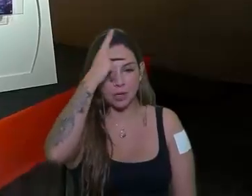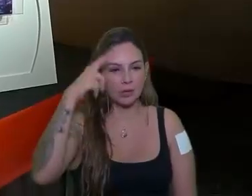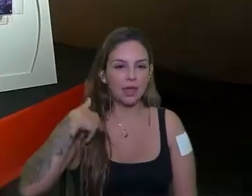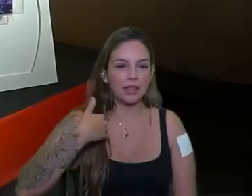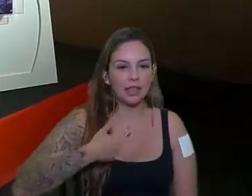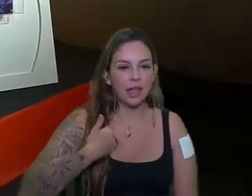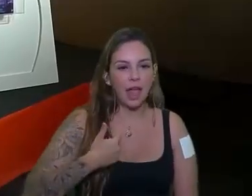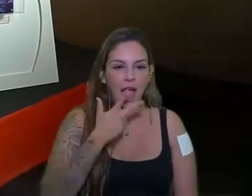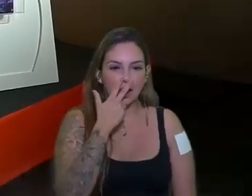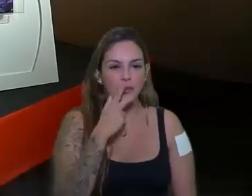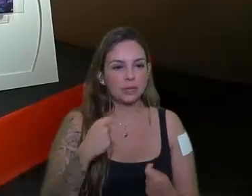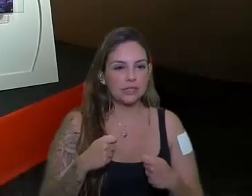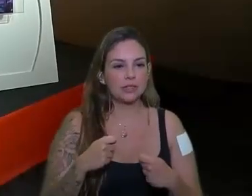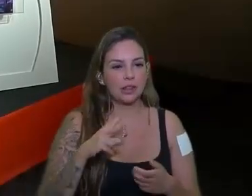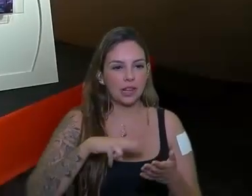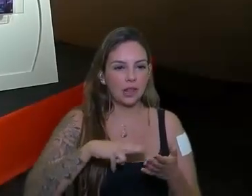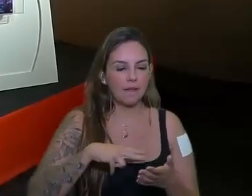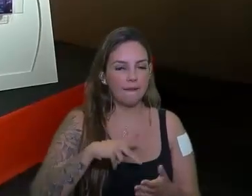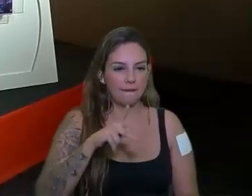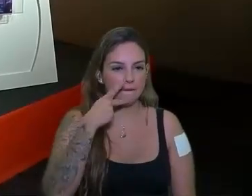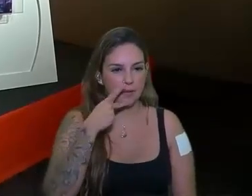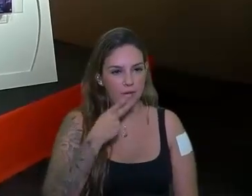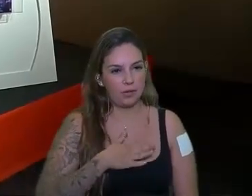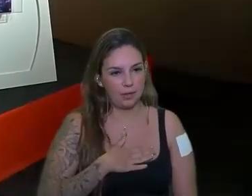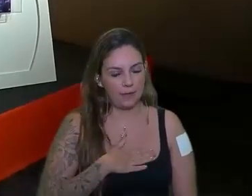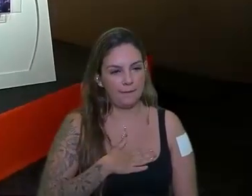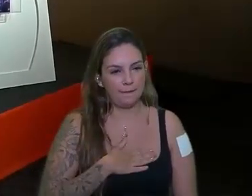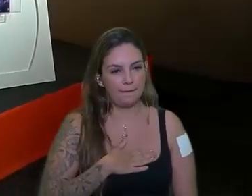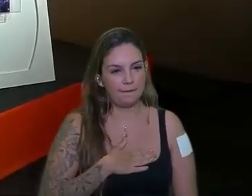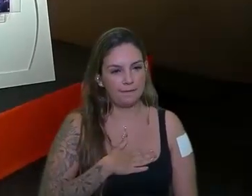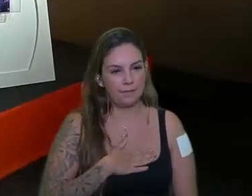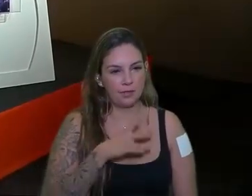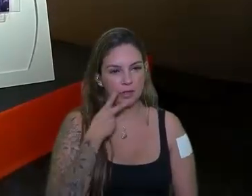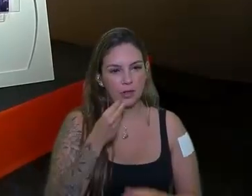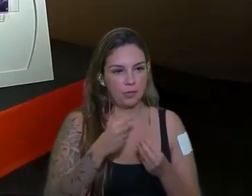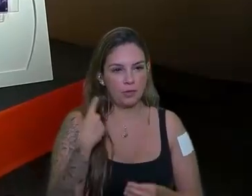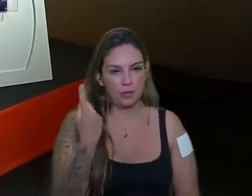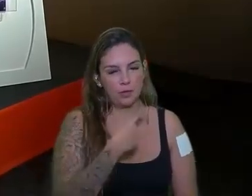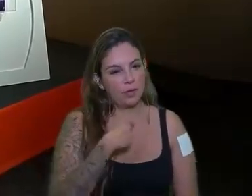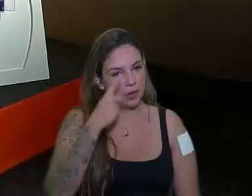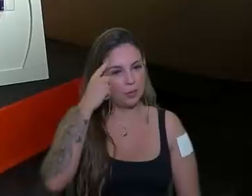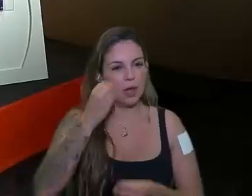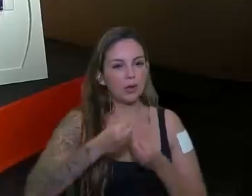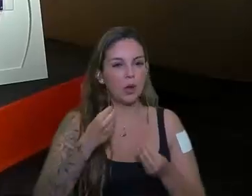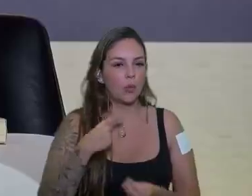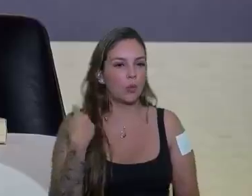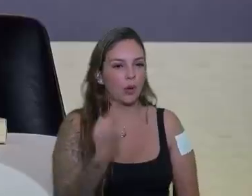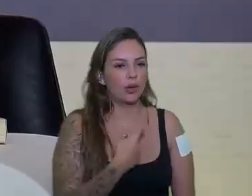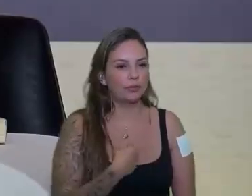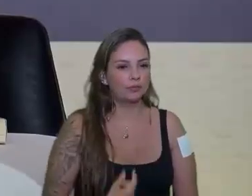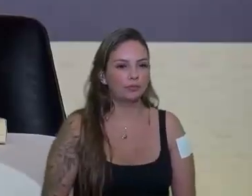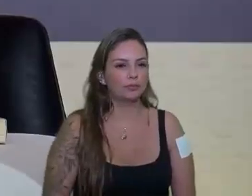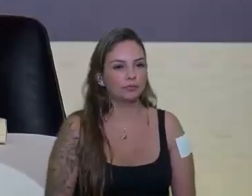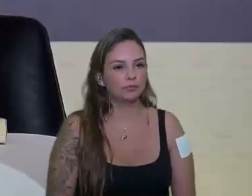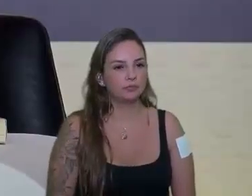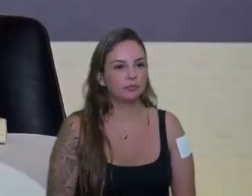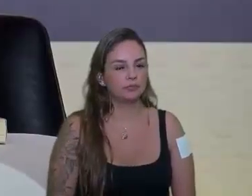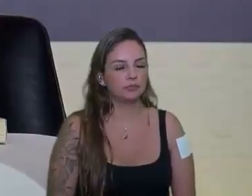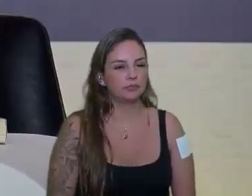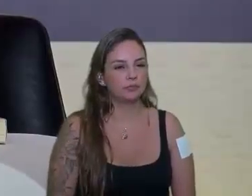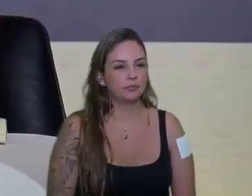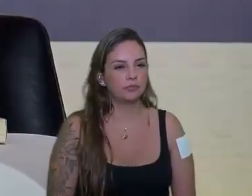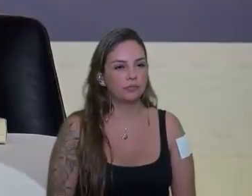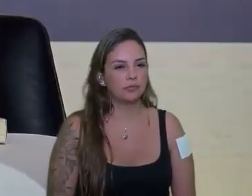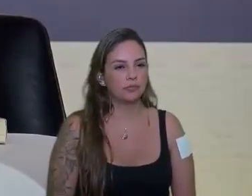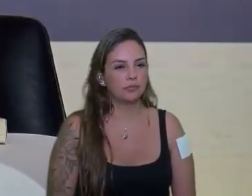da minha idade, que eu acho que precisam ler o que ele nos diz. Porque eu acho que ele fala como nós, ele pensa como nós, ele